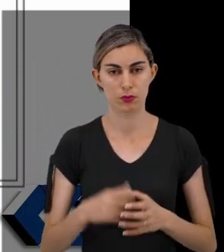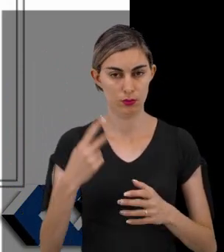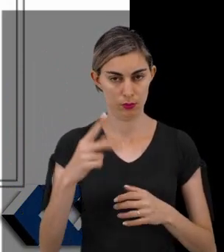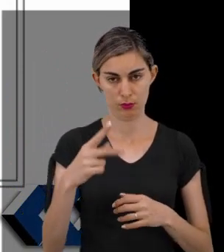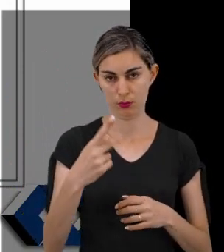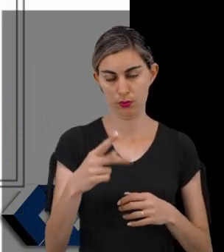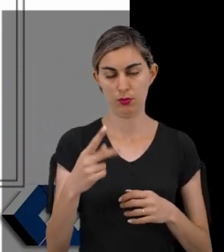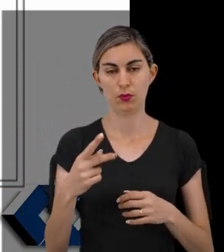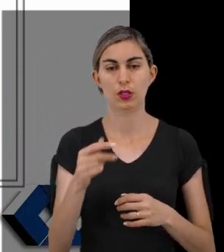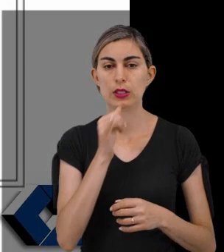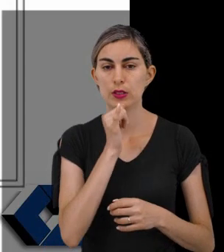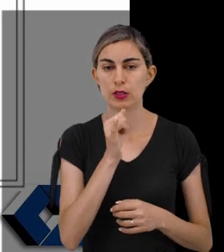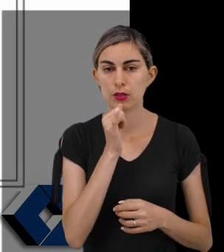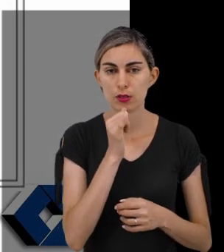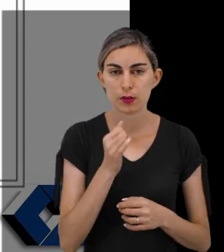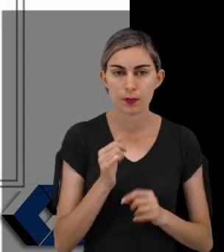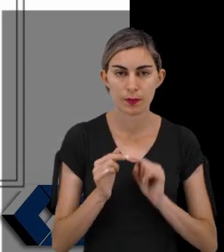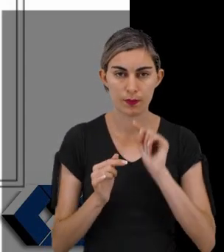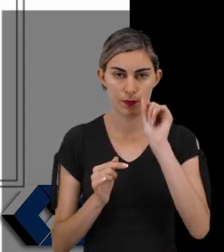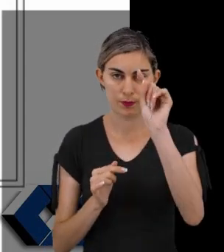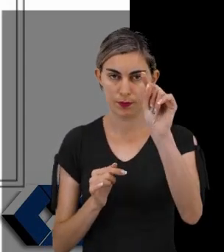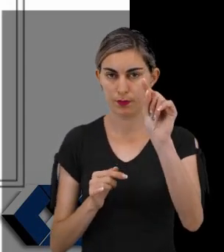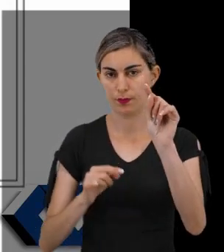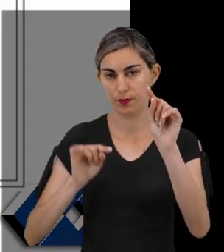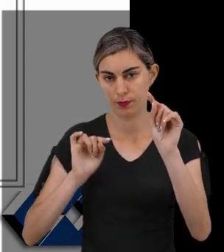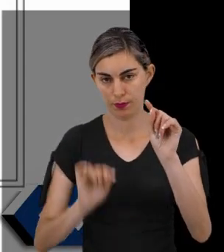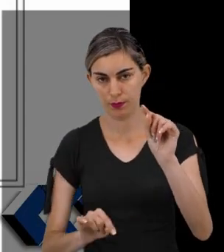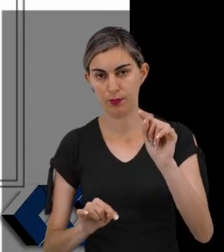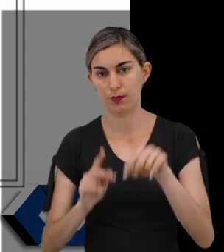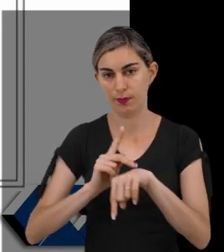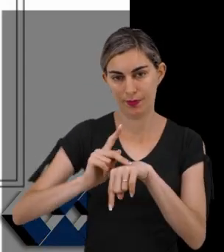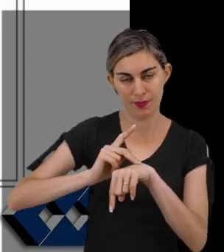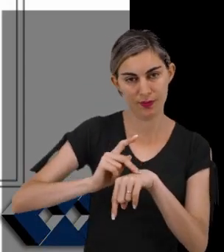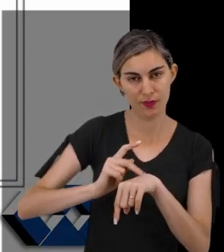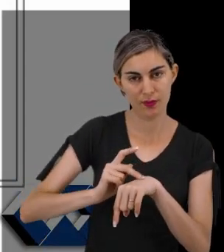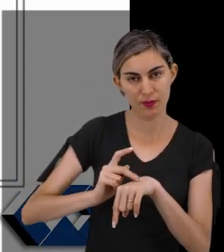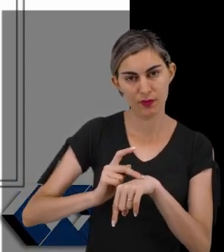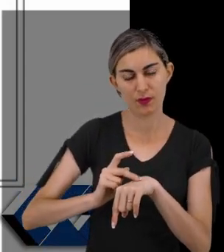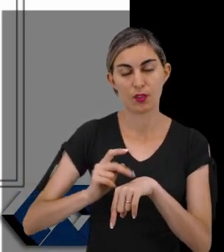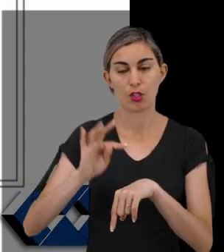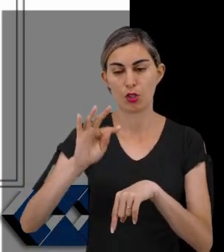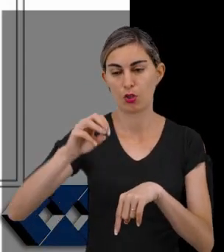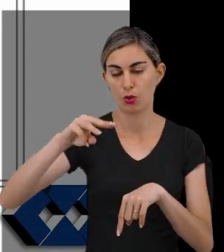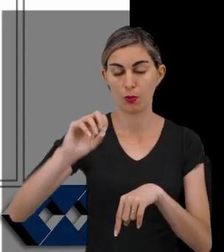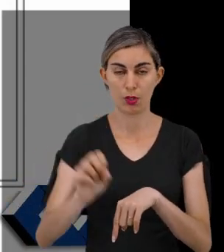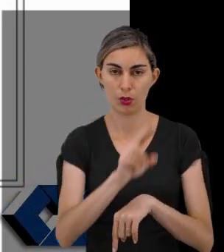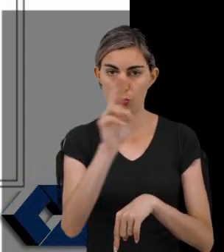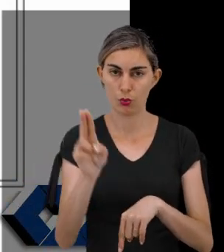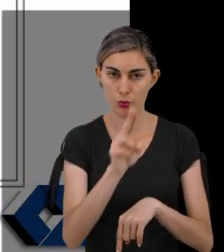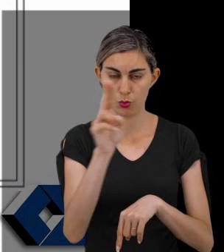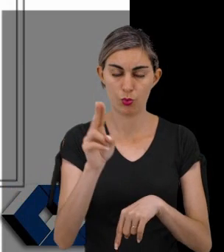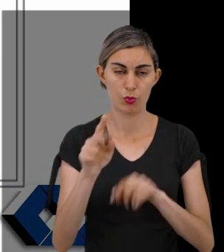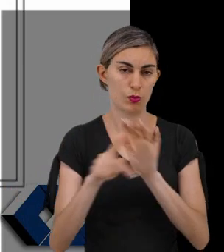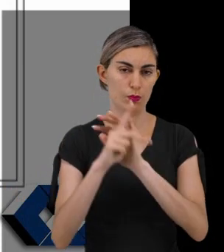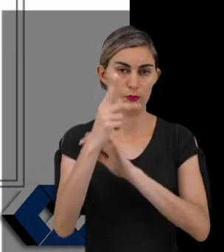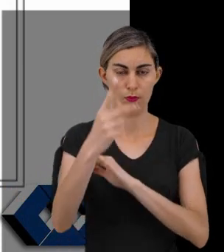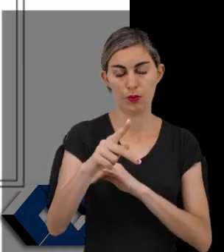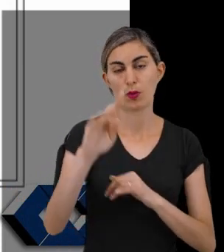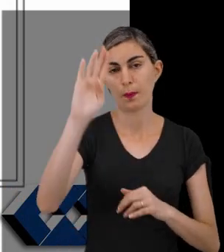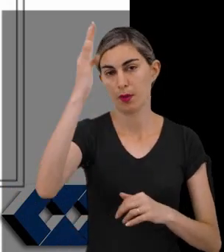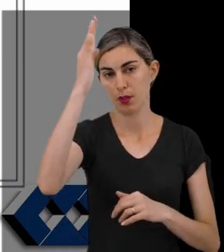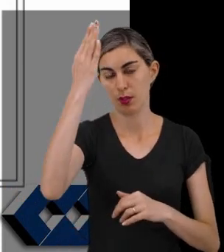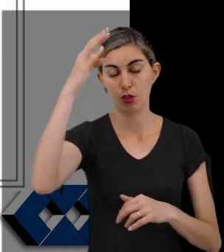Nesse caso aqui, por exemplo, esse ponto aqui e esse aqui seriam as tomadas de uso específico, né, que